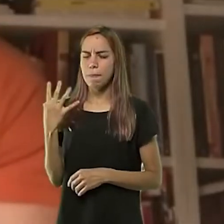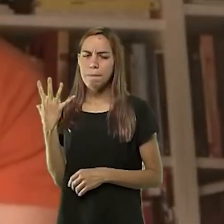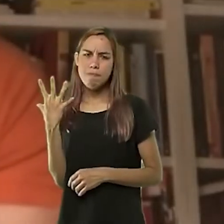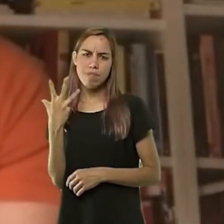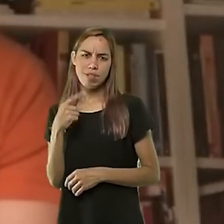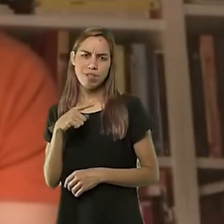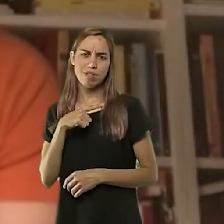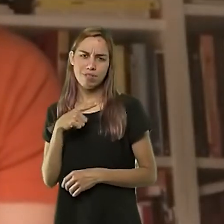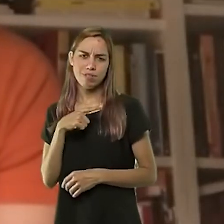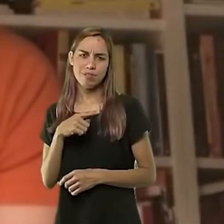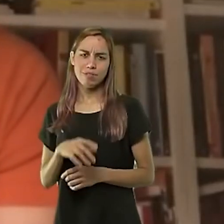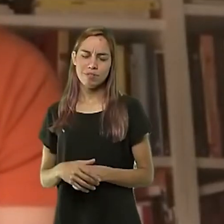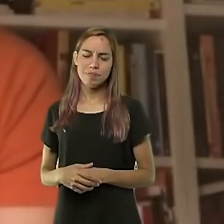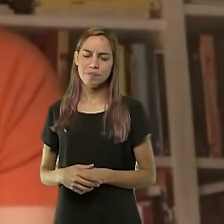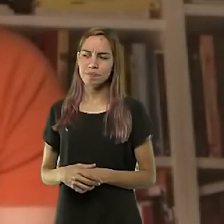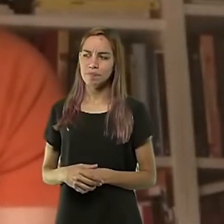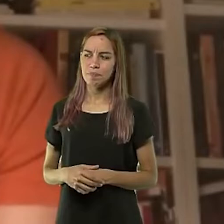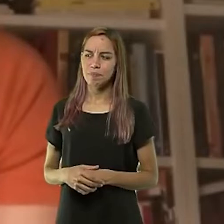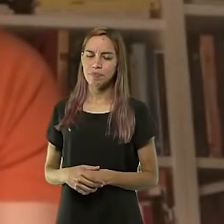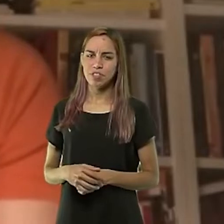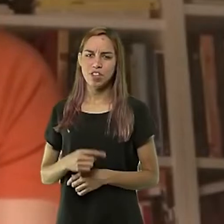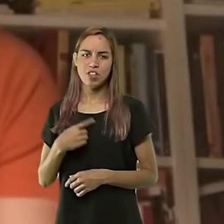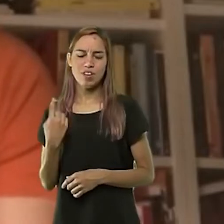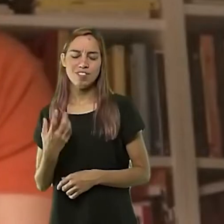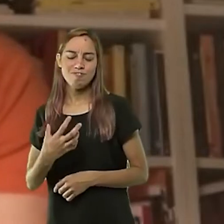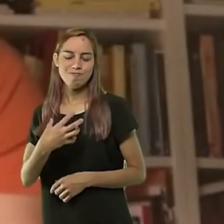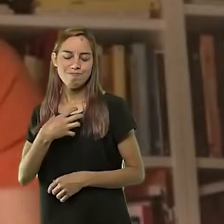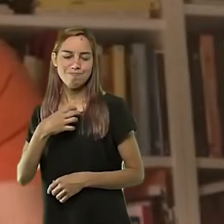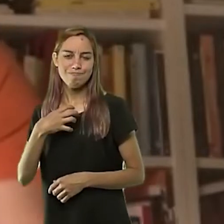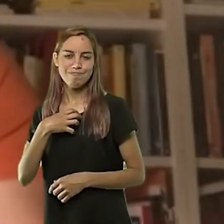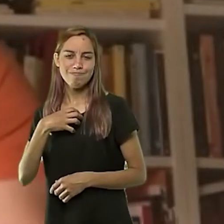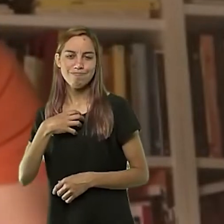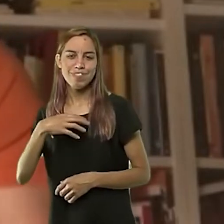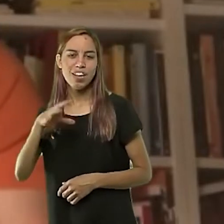nos sentimos espantados e maravilhados com